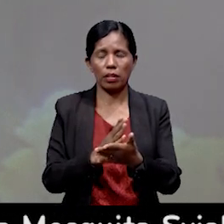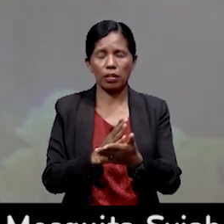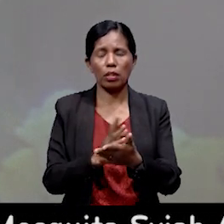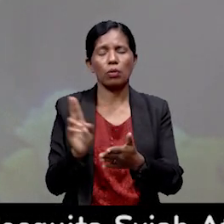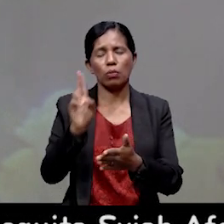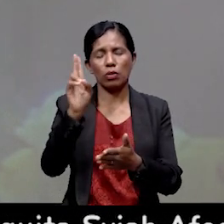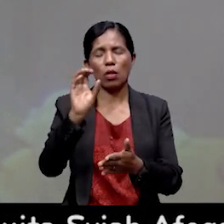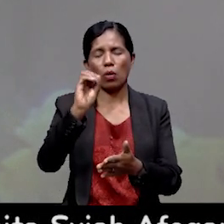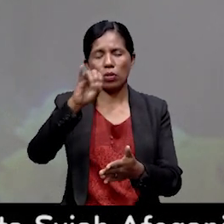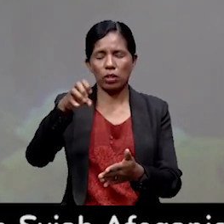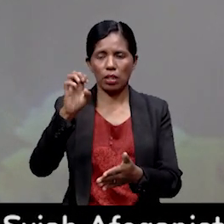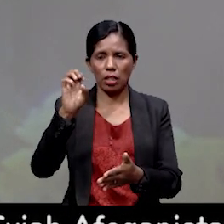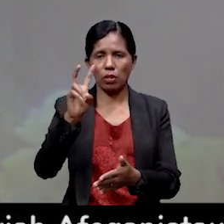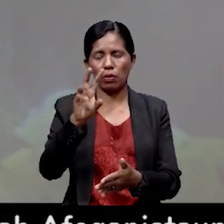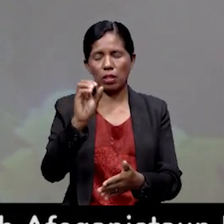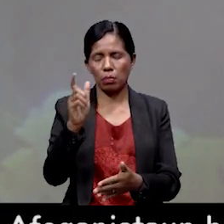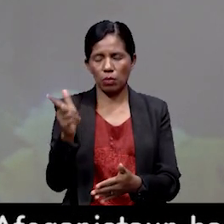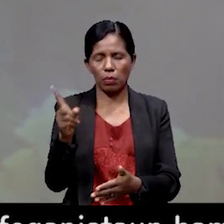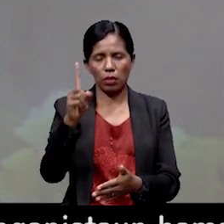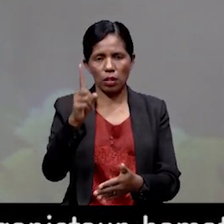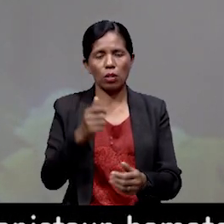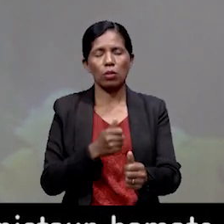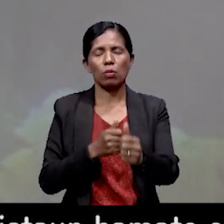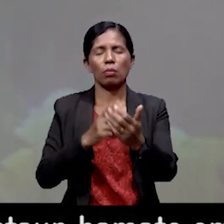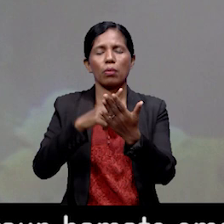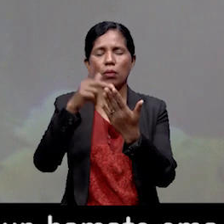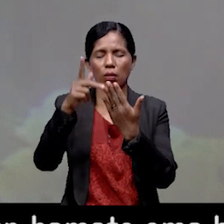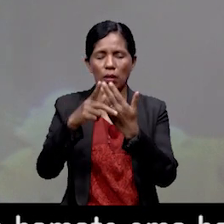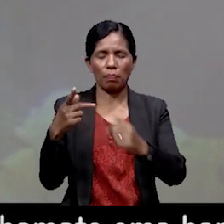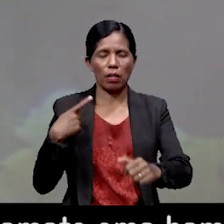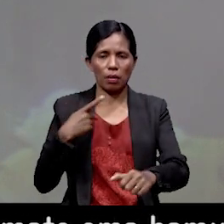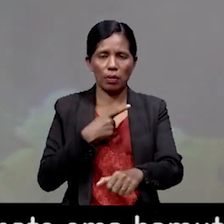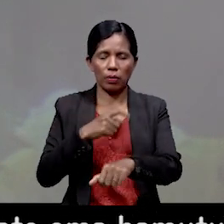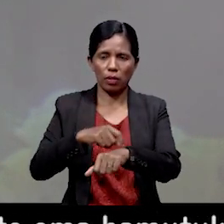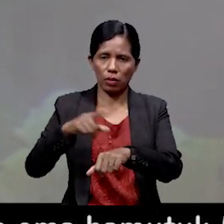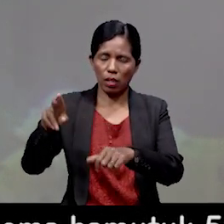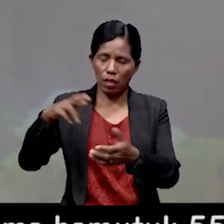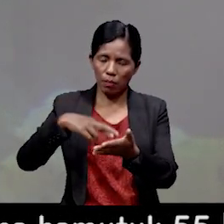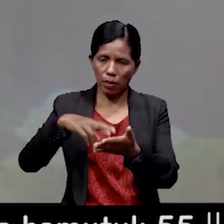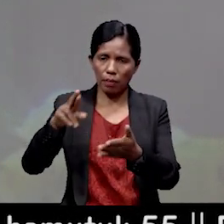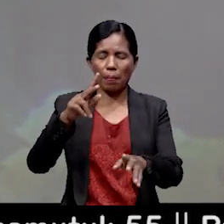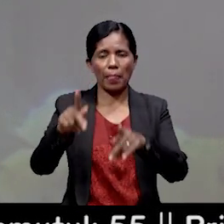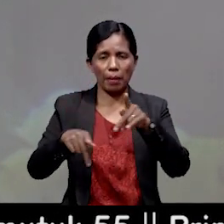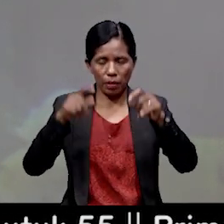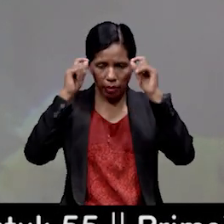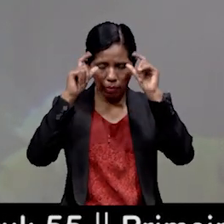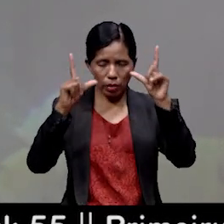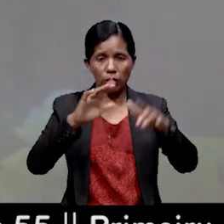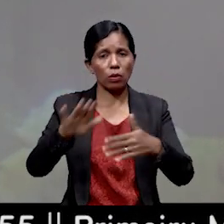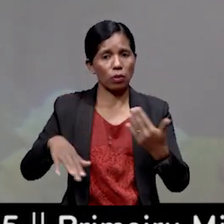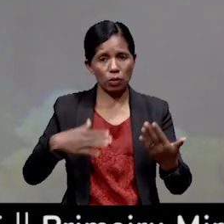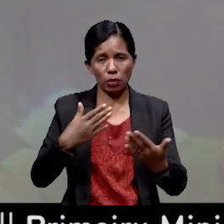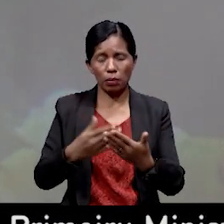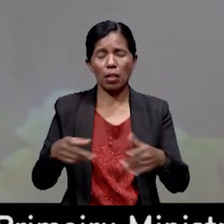oze 2021. Tu programa nebe, Parlamento Nacional RASIC aprova. Povo Timor-Leste maioria, maka